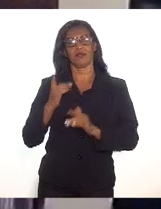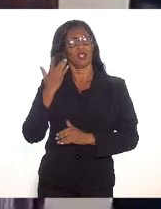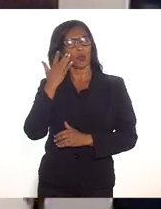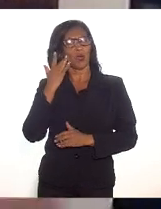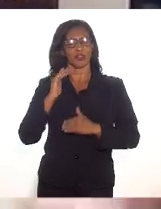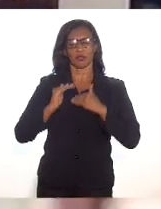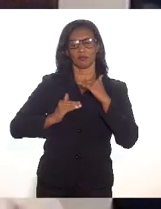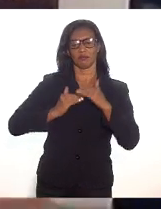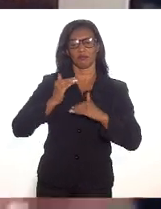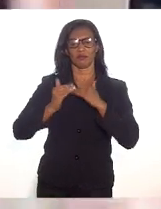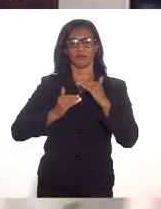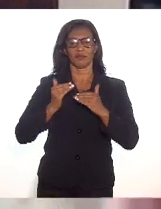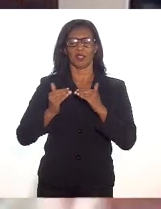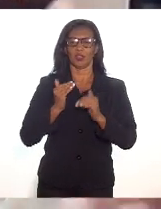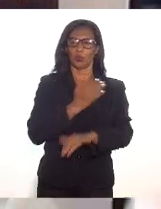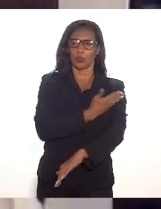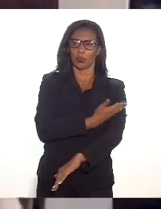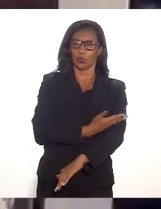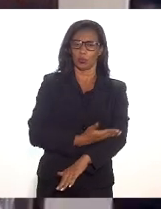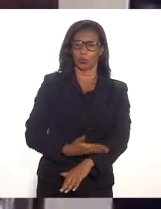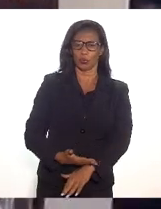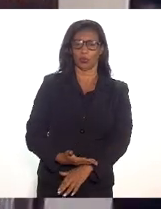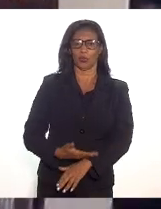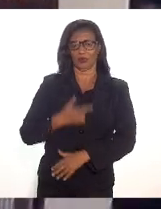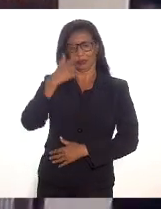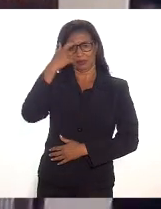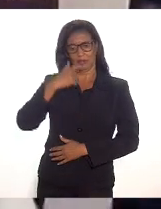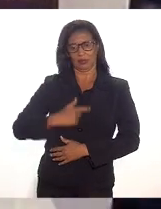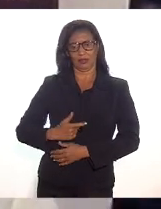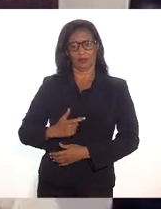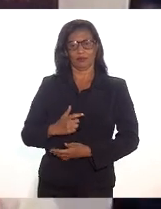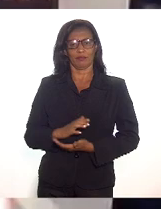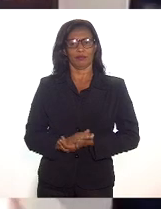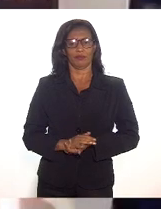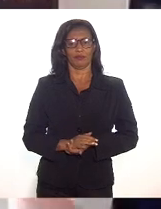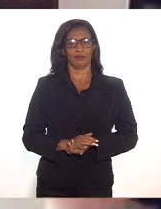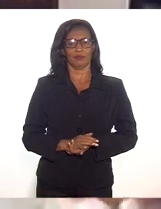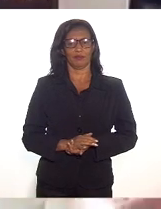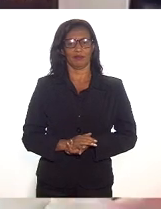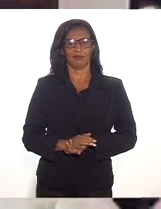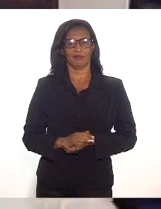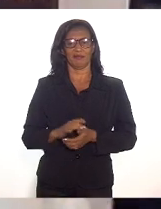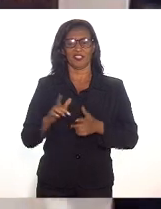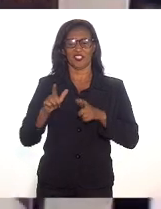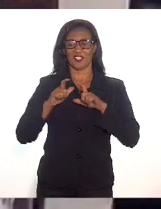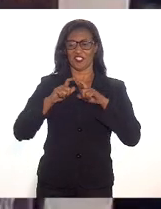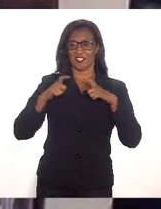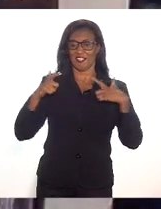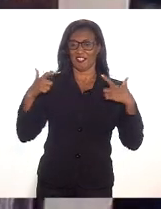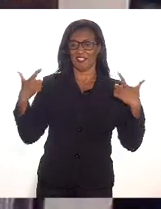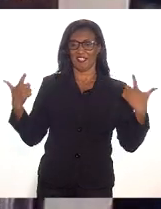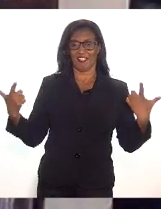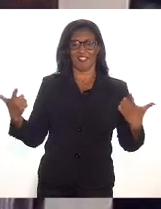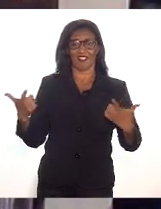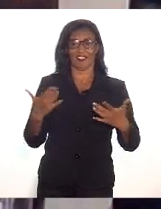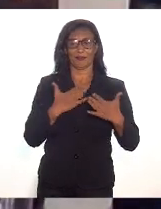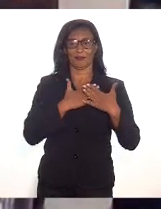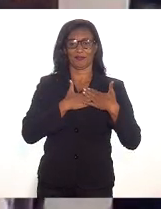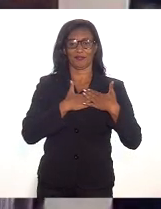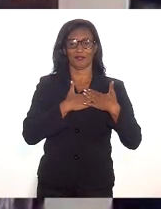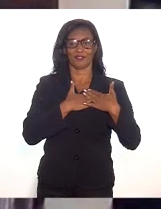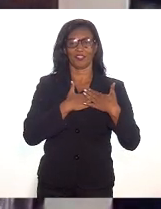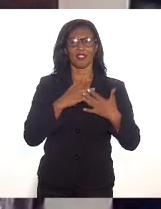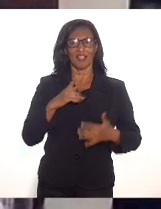procedimento habitual de sua pessoa, de larga generosidade. Não,